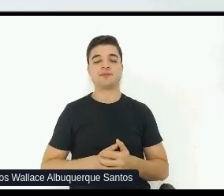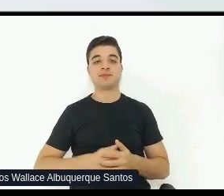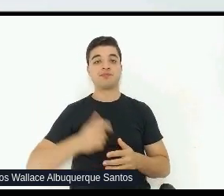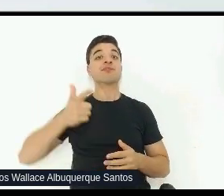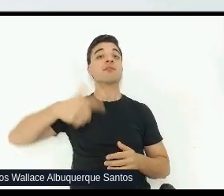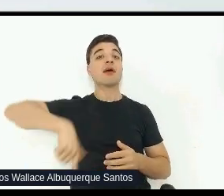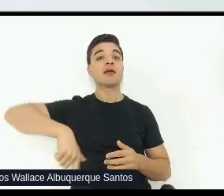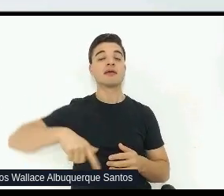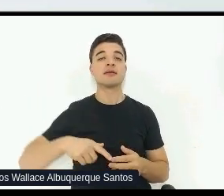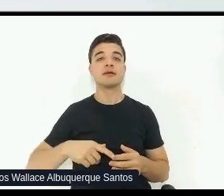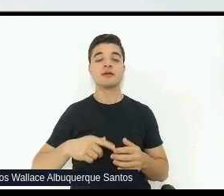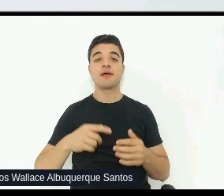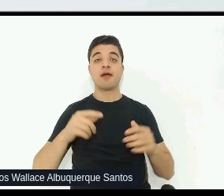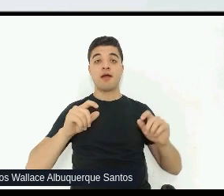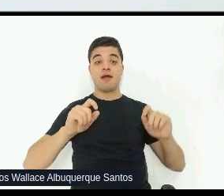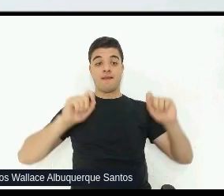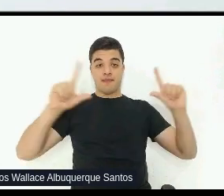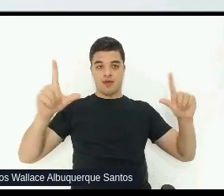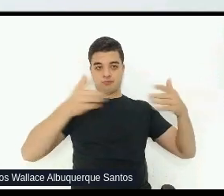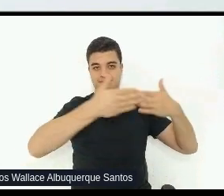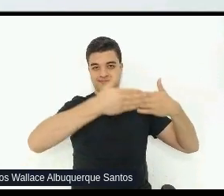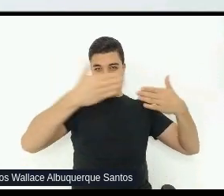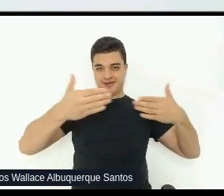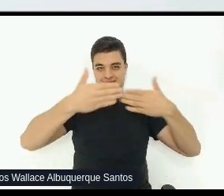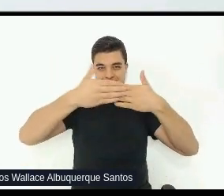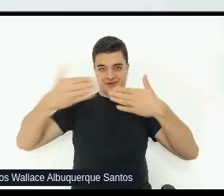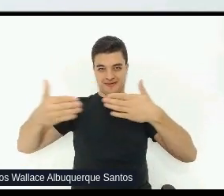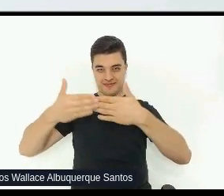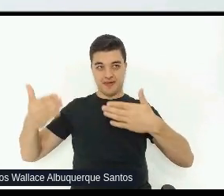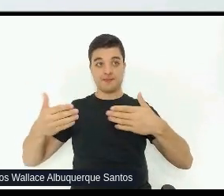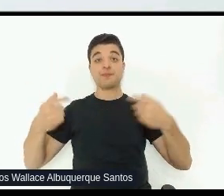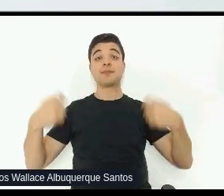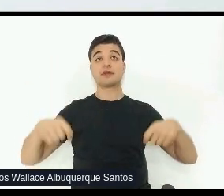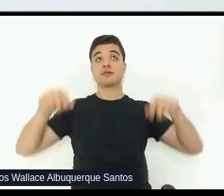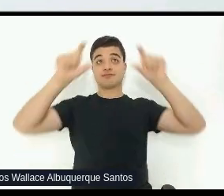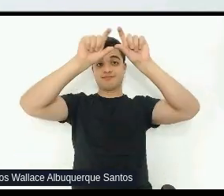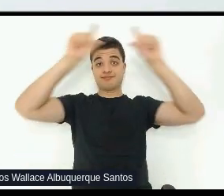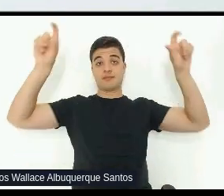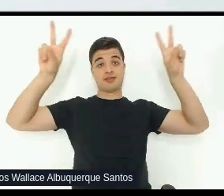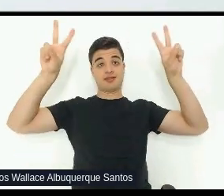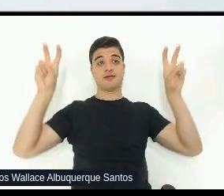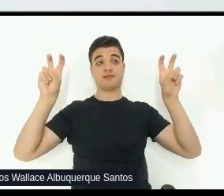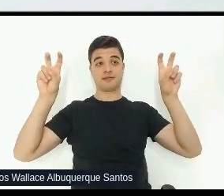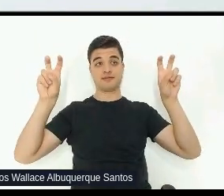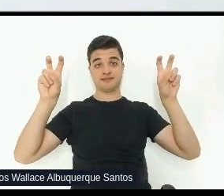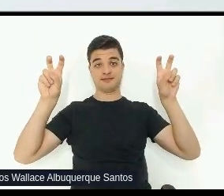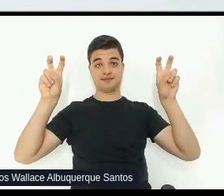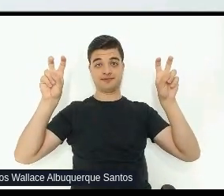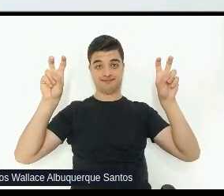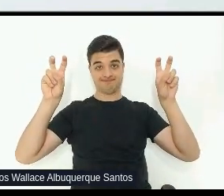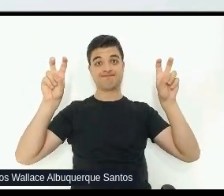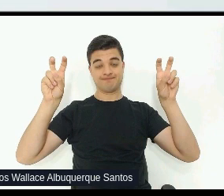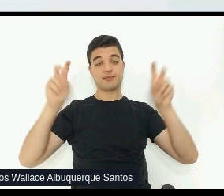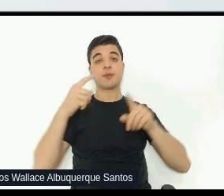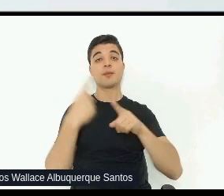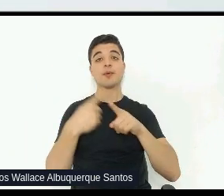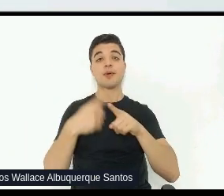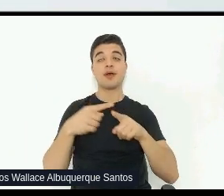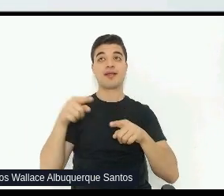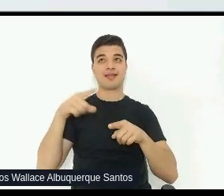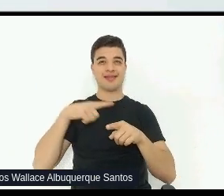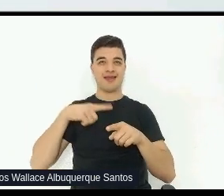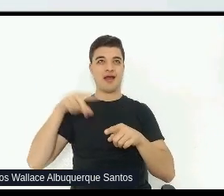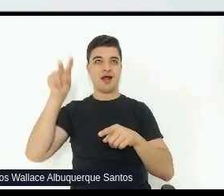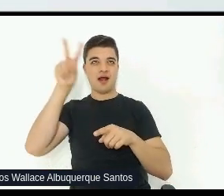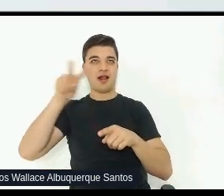todas as páginas precisam ter um título, que esse título vai ser a primeira coisa que o leitor de tela vai falar para o usuário. E às vezes a gente está navegando